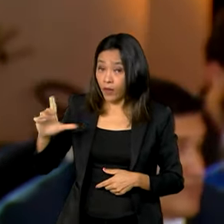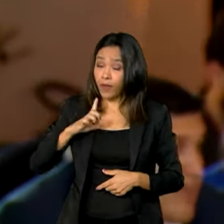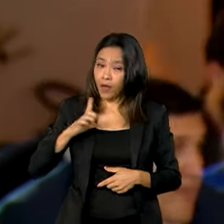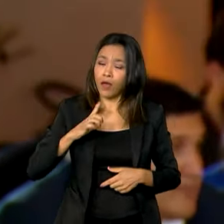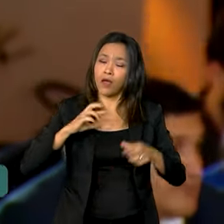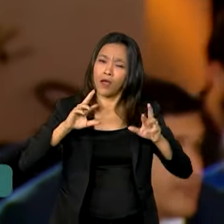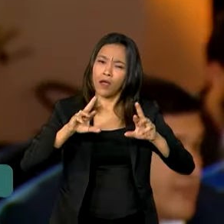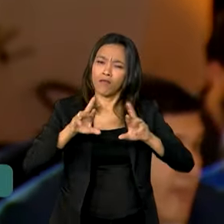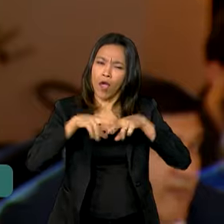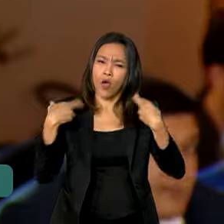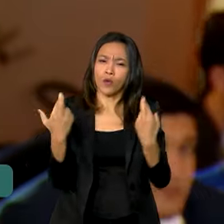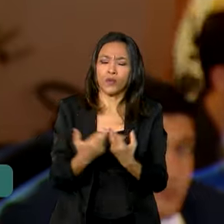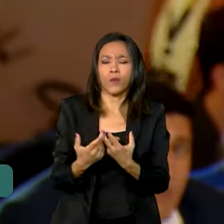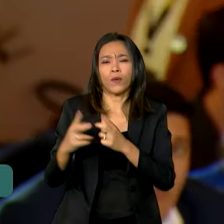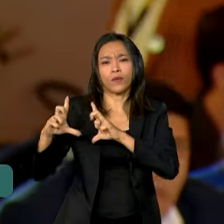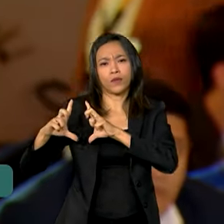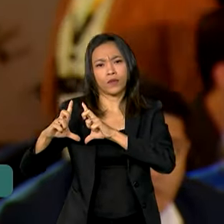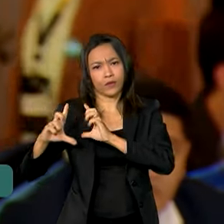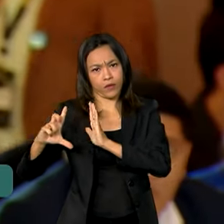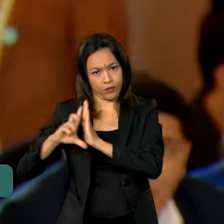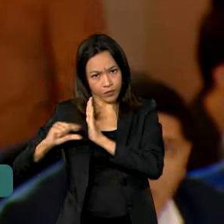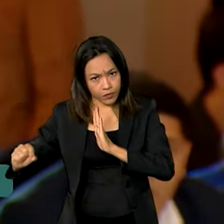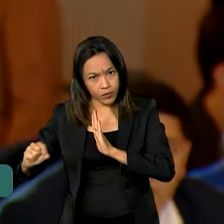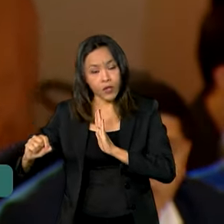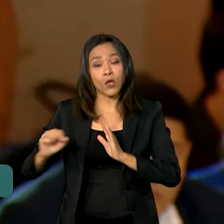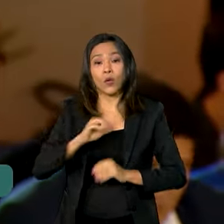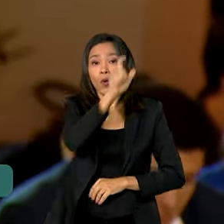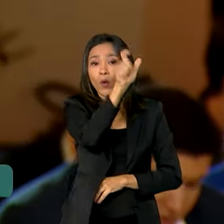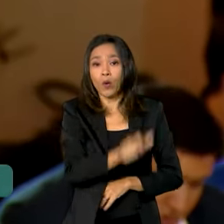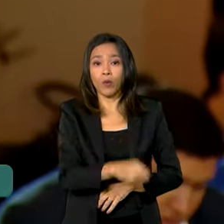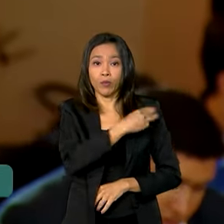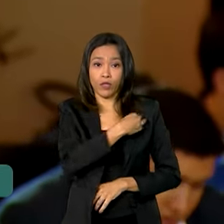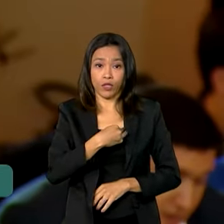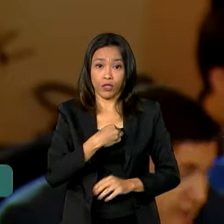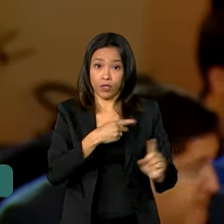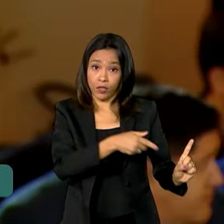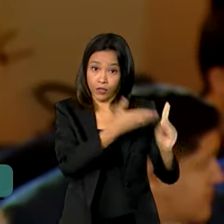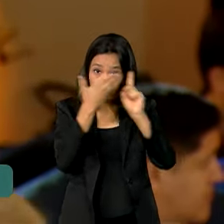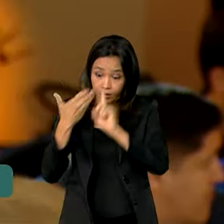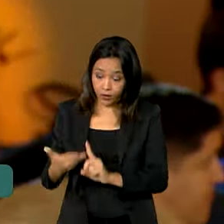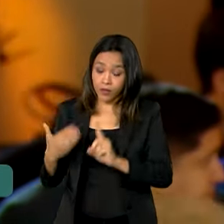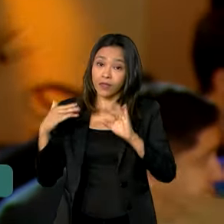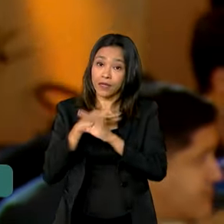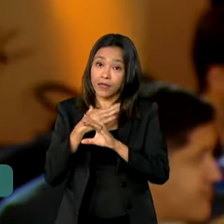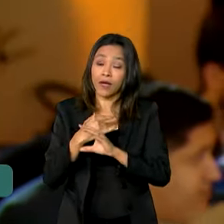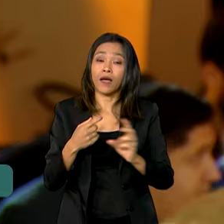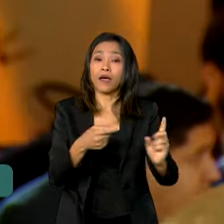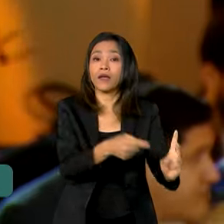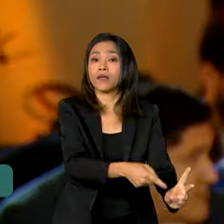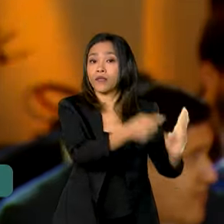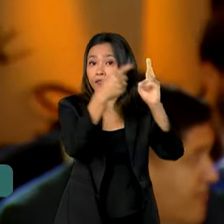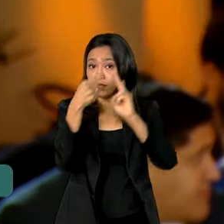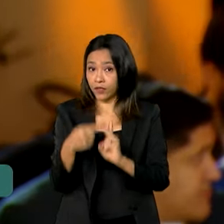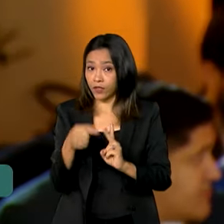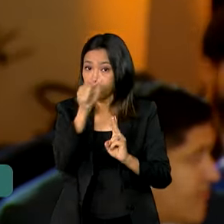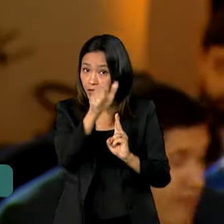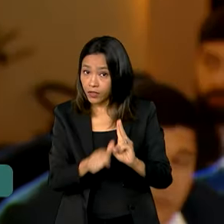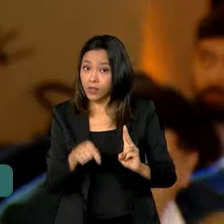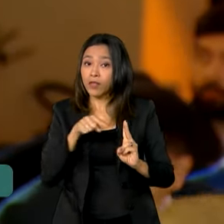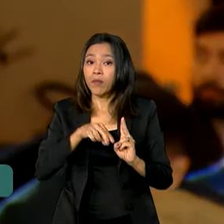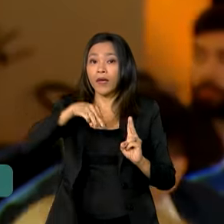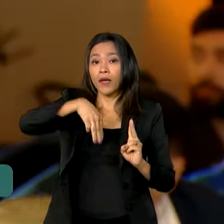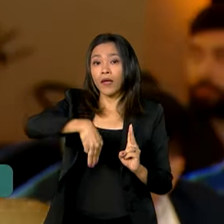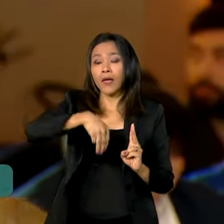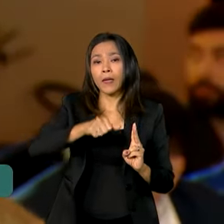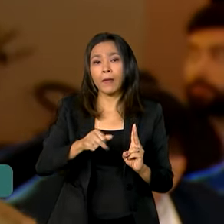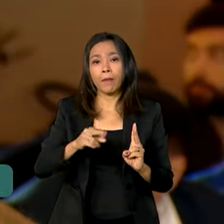Planalto com o ministro das Cidades, Jader Filho, o secretário especial para assuntos jurídicos da Casa Civil, Marcos